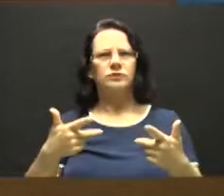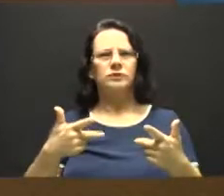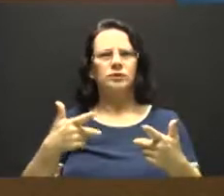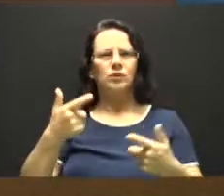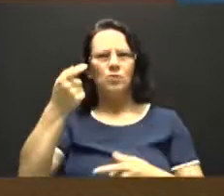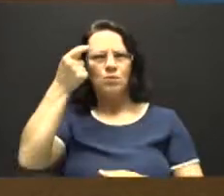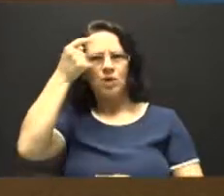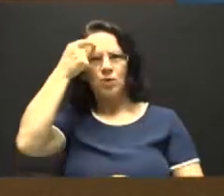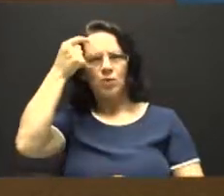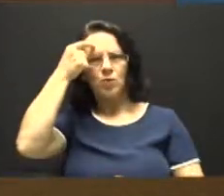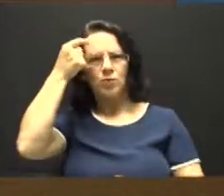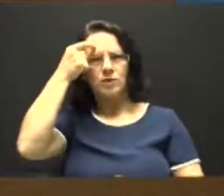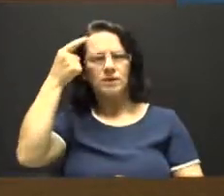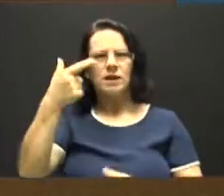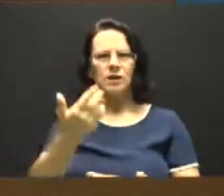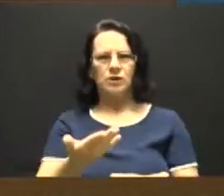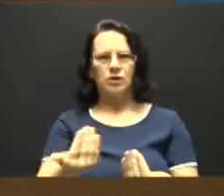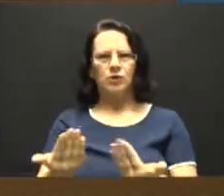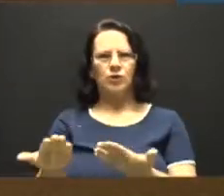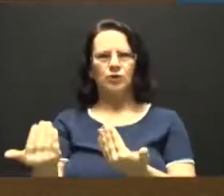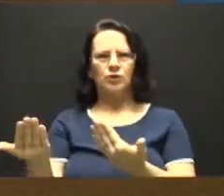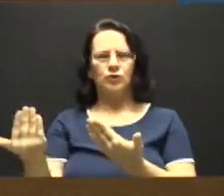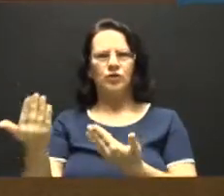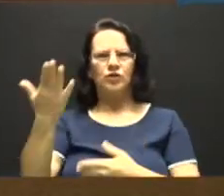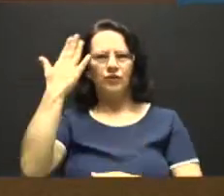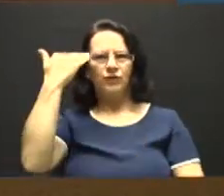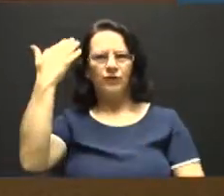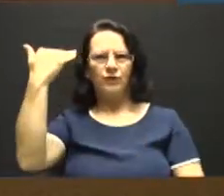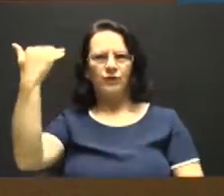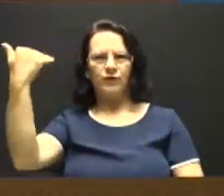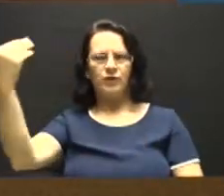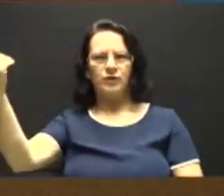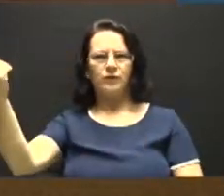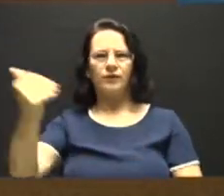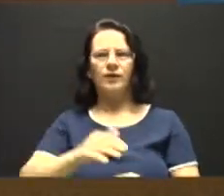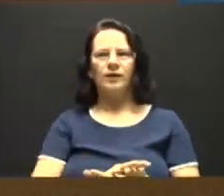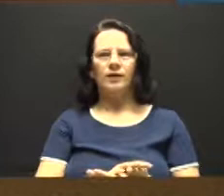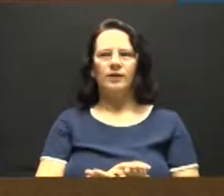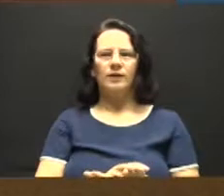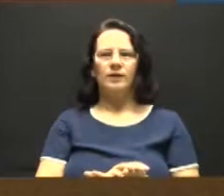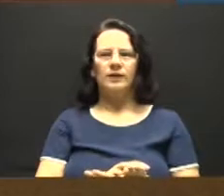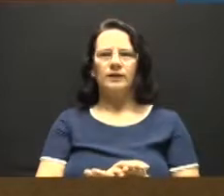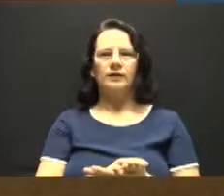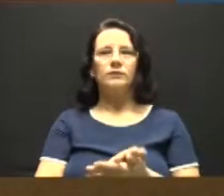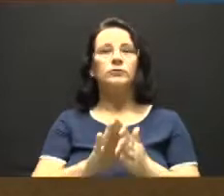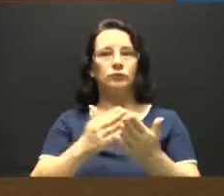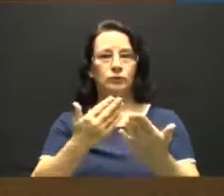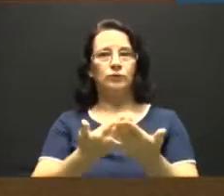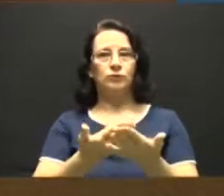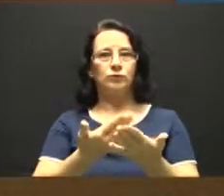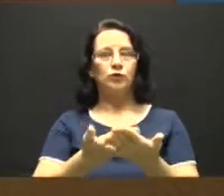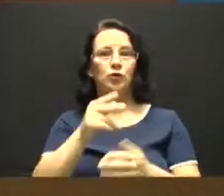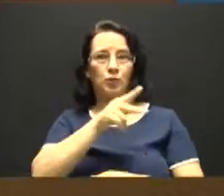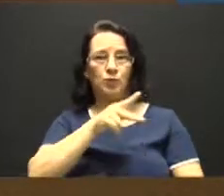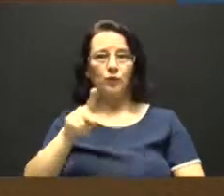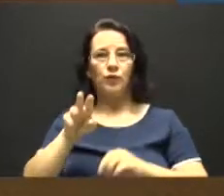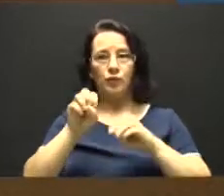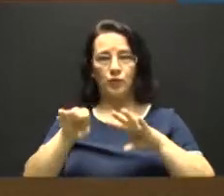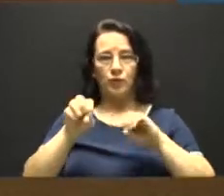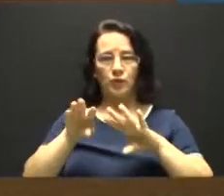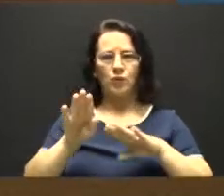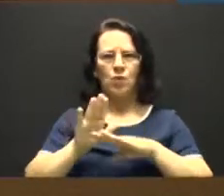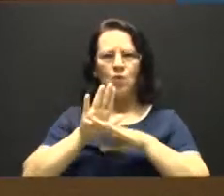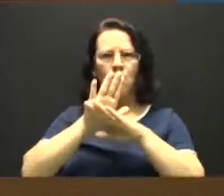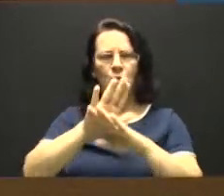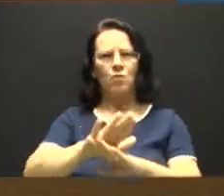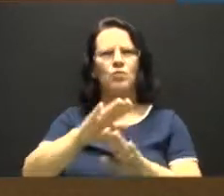crítica dos jovens por meio da filosofia através dessa disciplina o educador desenvolve projetos solidários